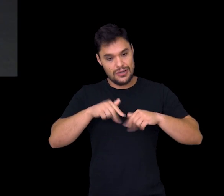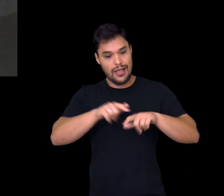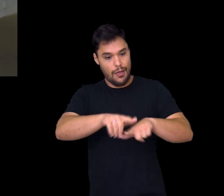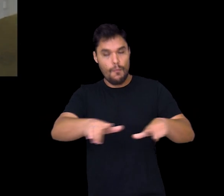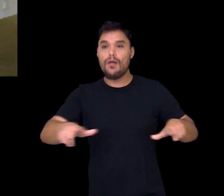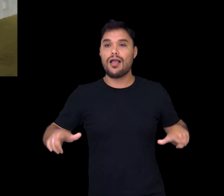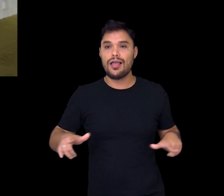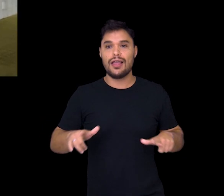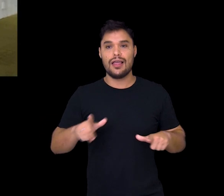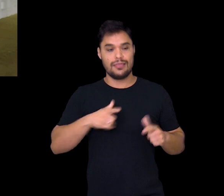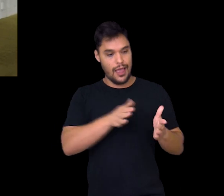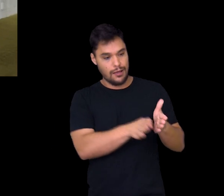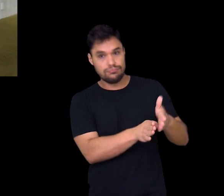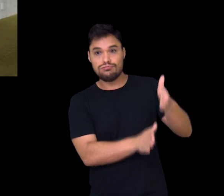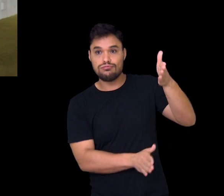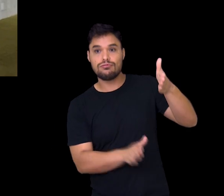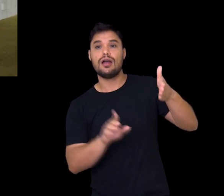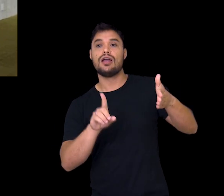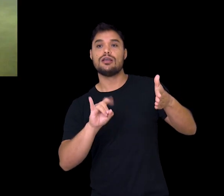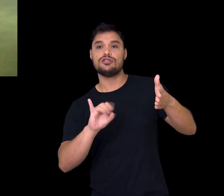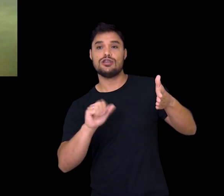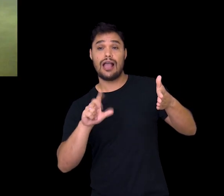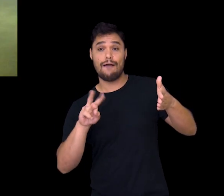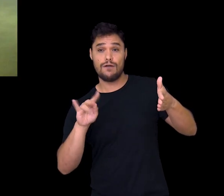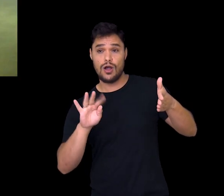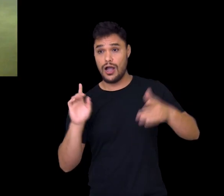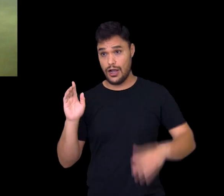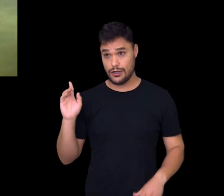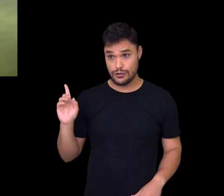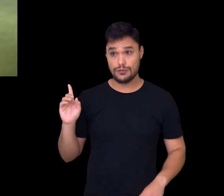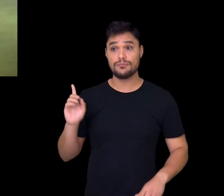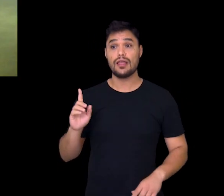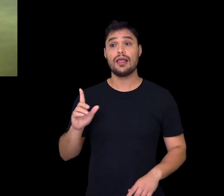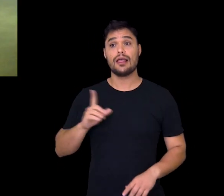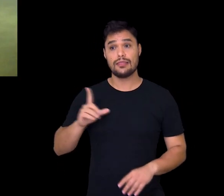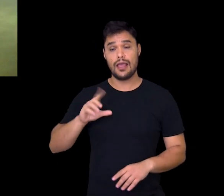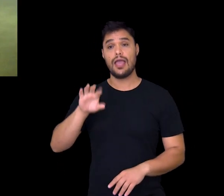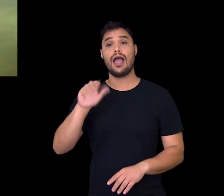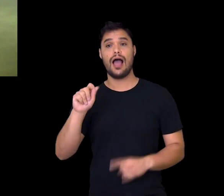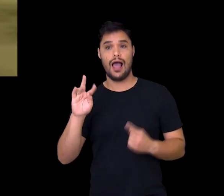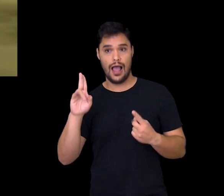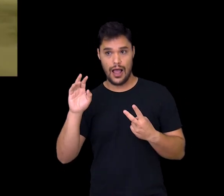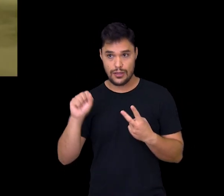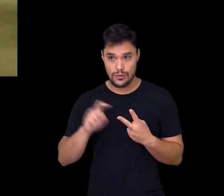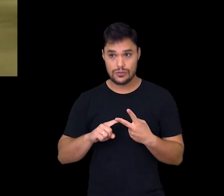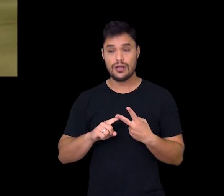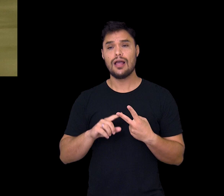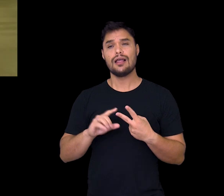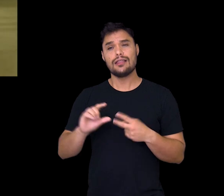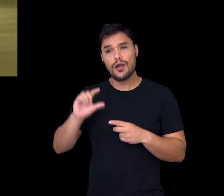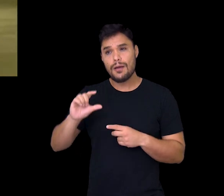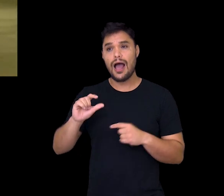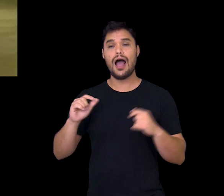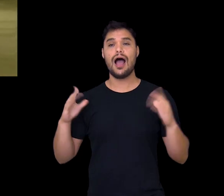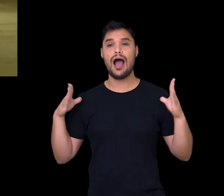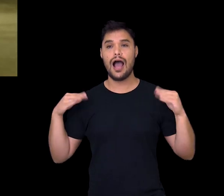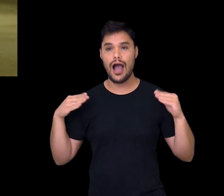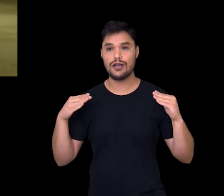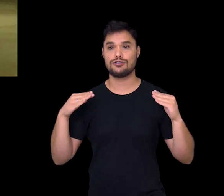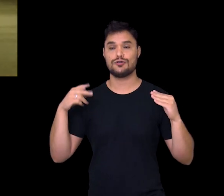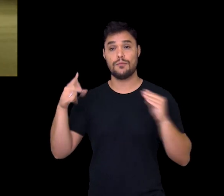de Cavalcante, não é isso? Tem um de Cavalcante, você tem um painel do Atos, você tem um pedaço do anjo da catedral, que é uma Imagens